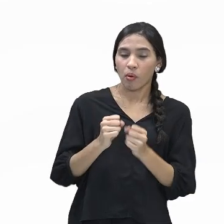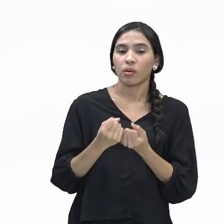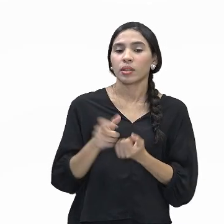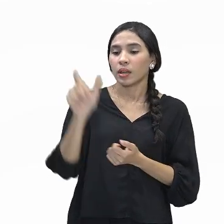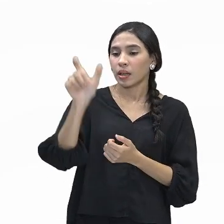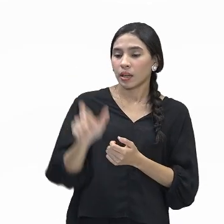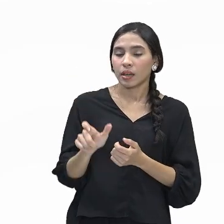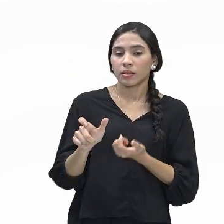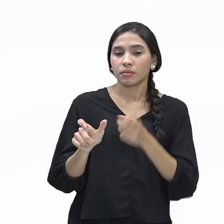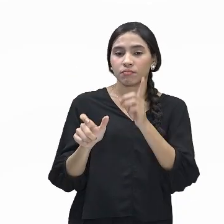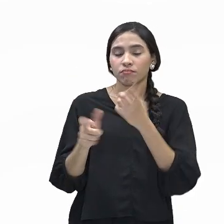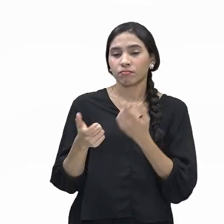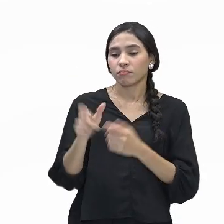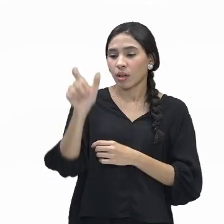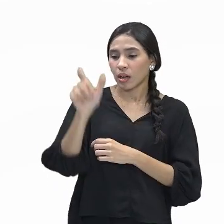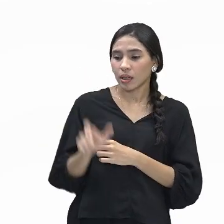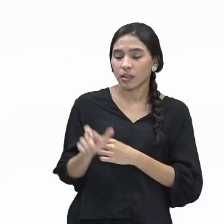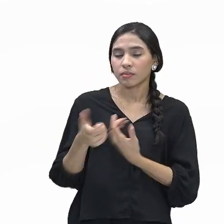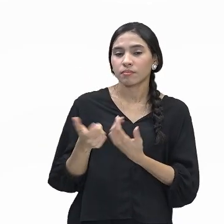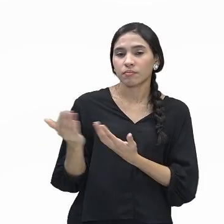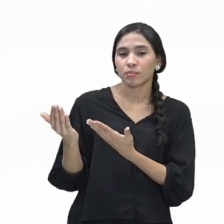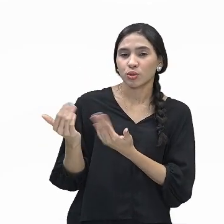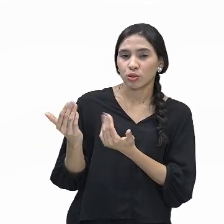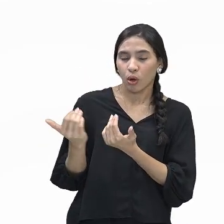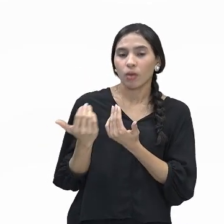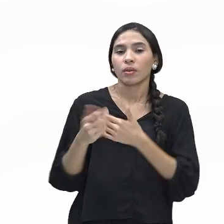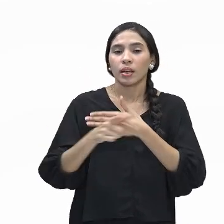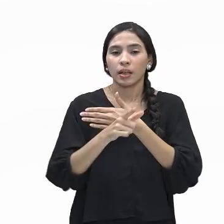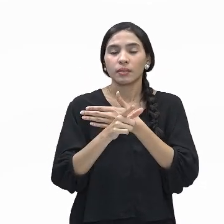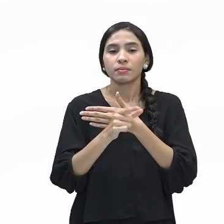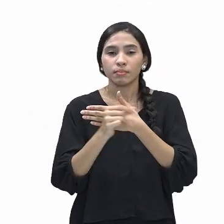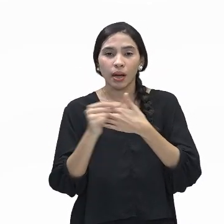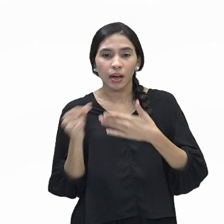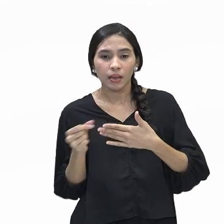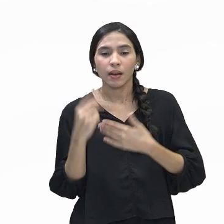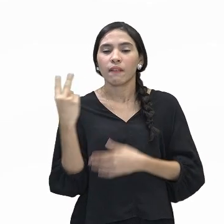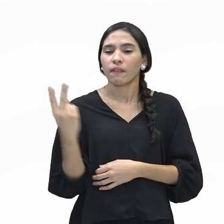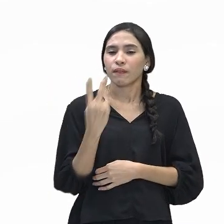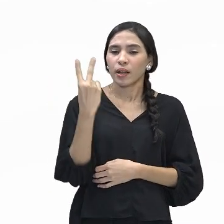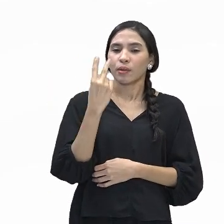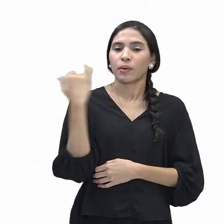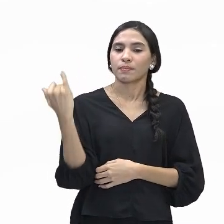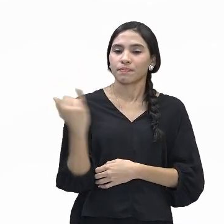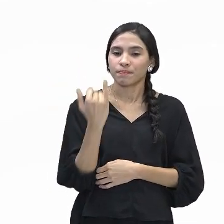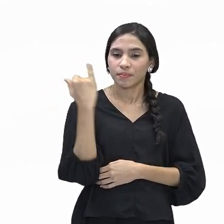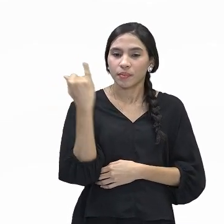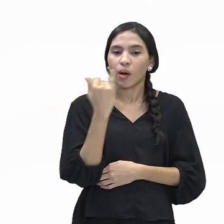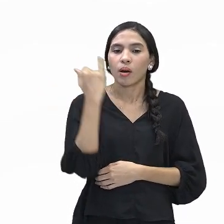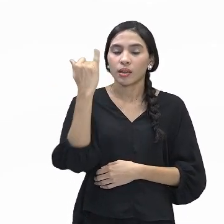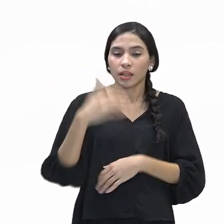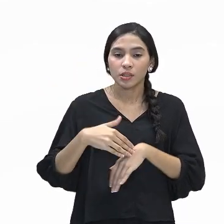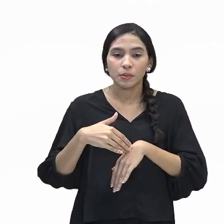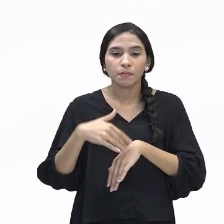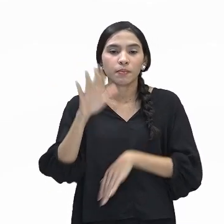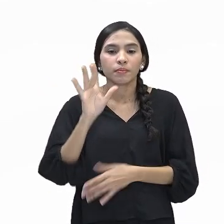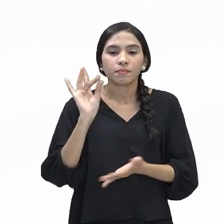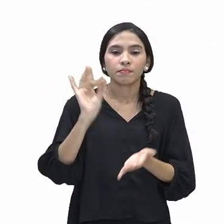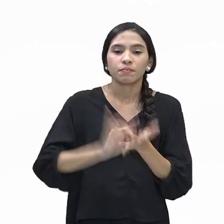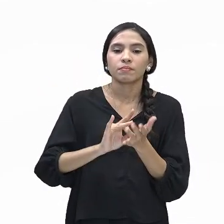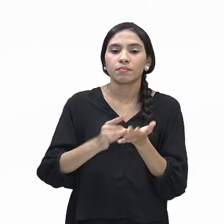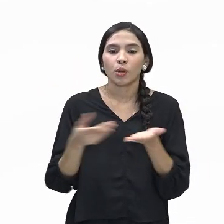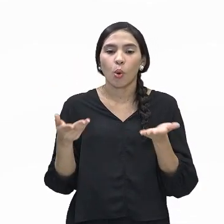jovem escritora um dos valores mais sólidos e, sobretudo, mais originais da